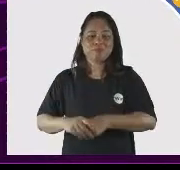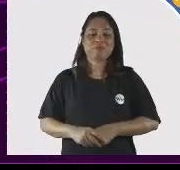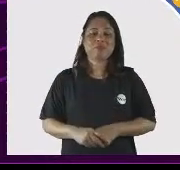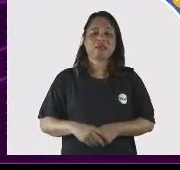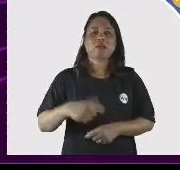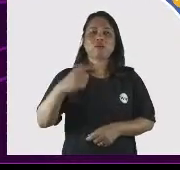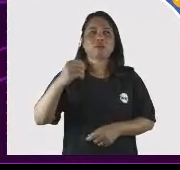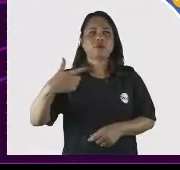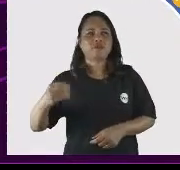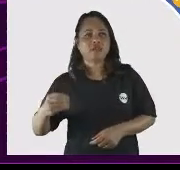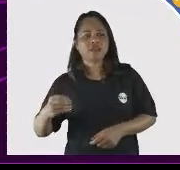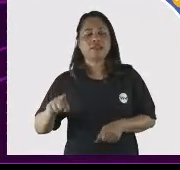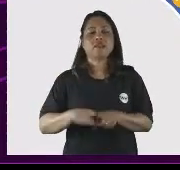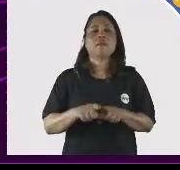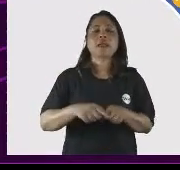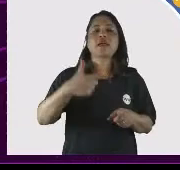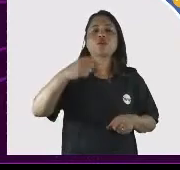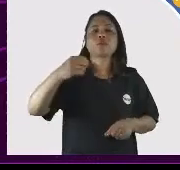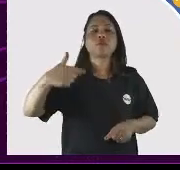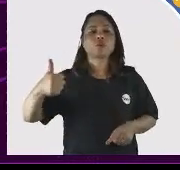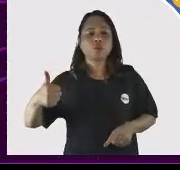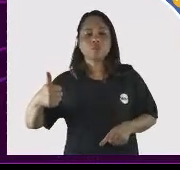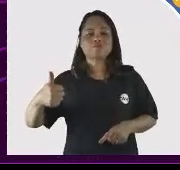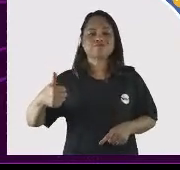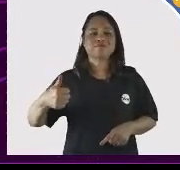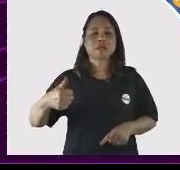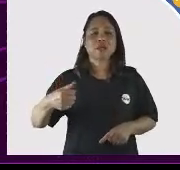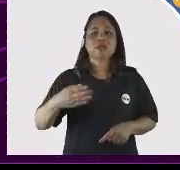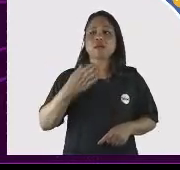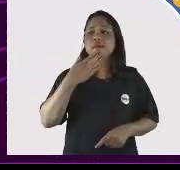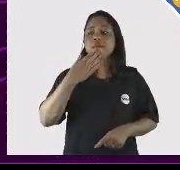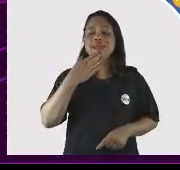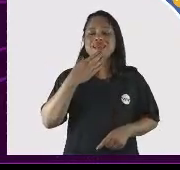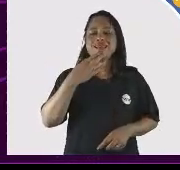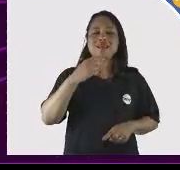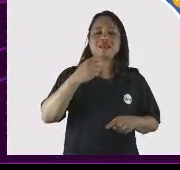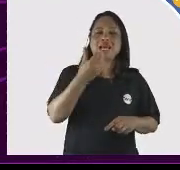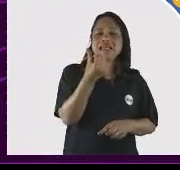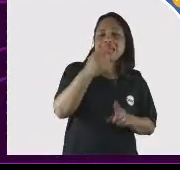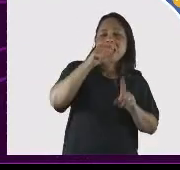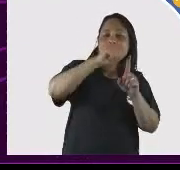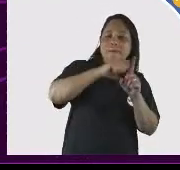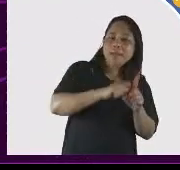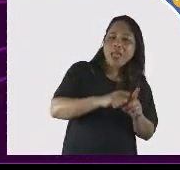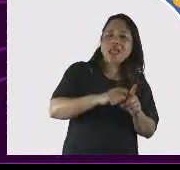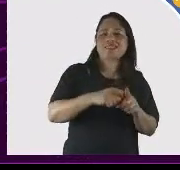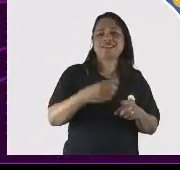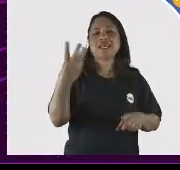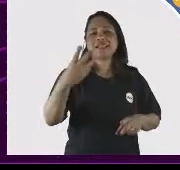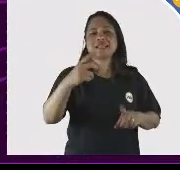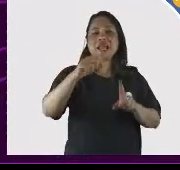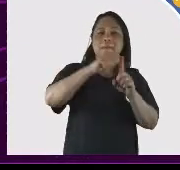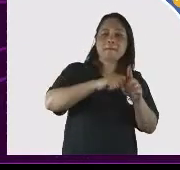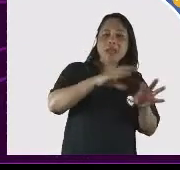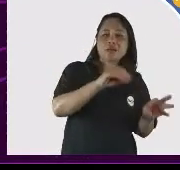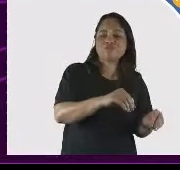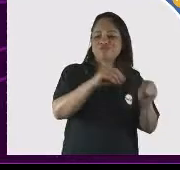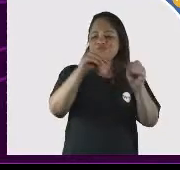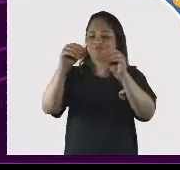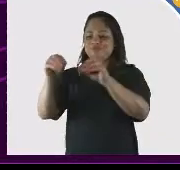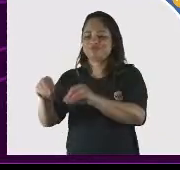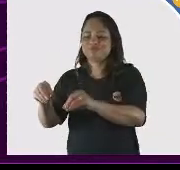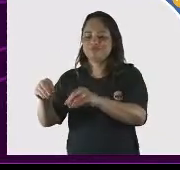e postergar seis meses postergar três meses o pagamento então clientes setenta por cento